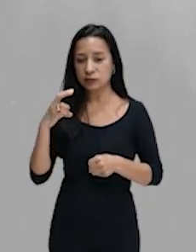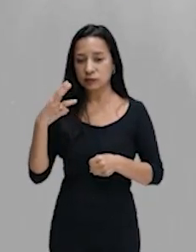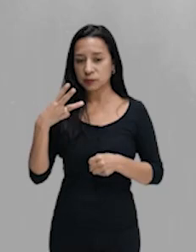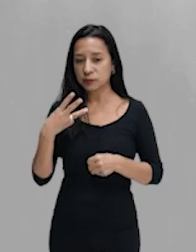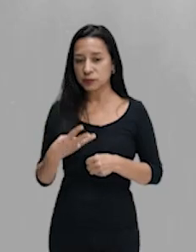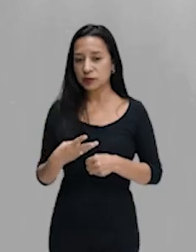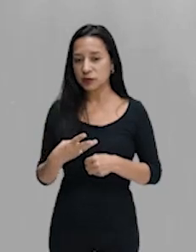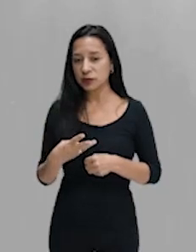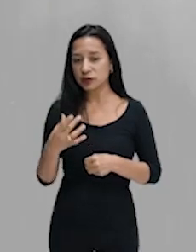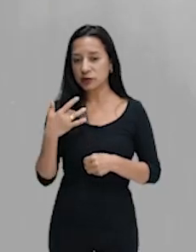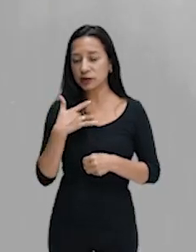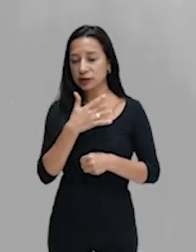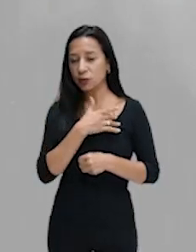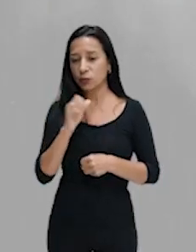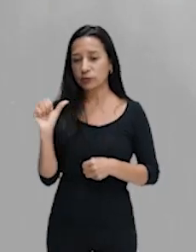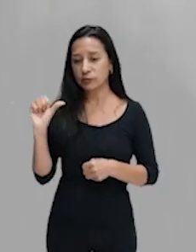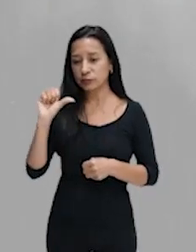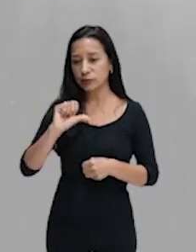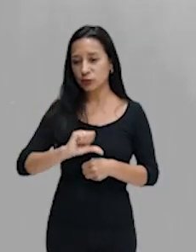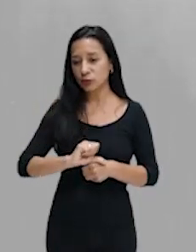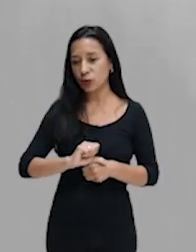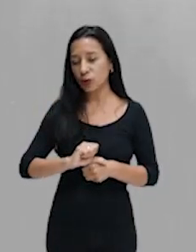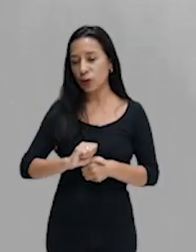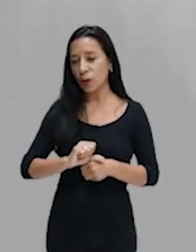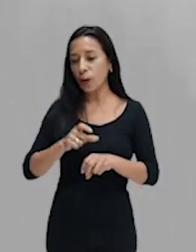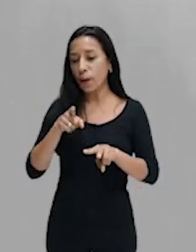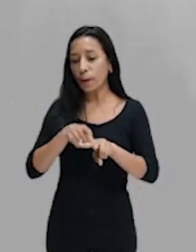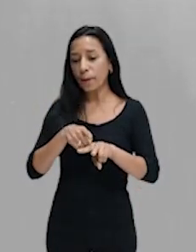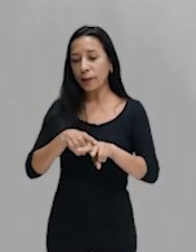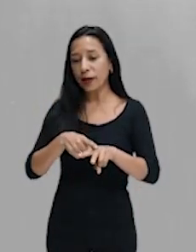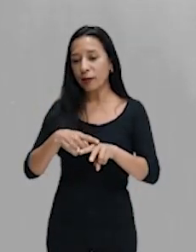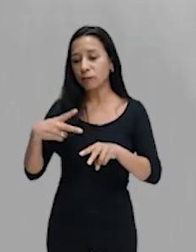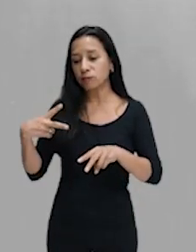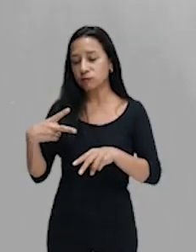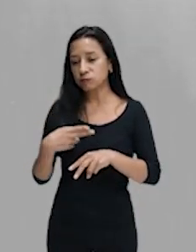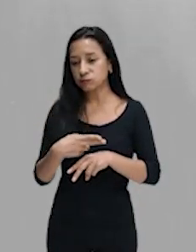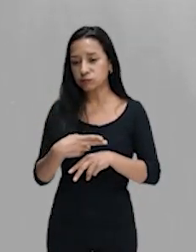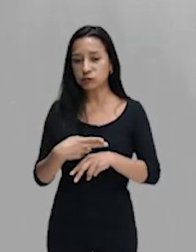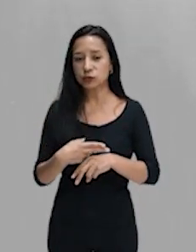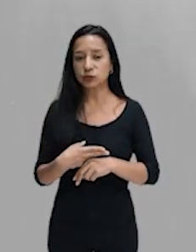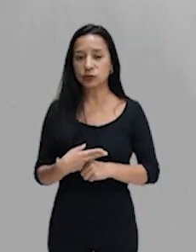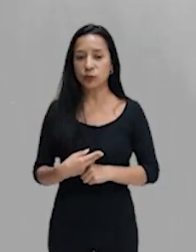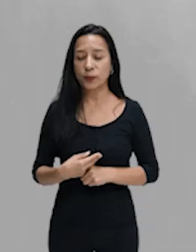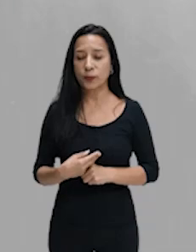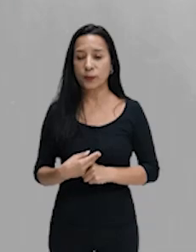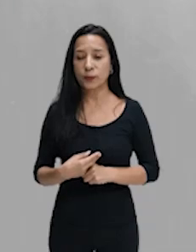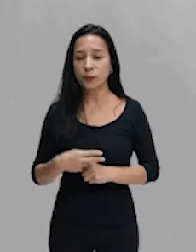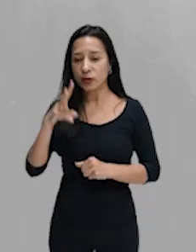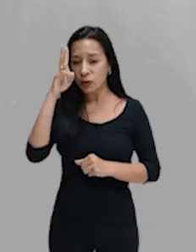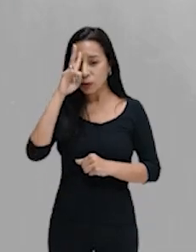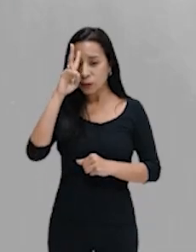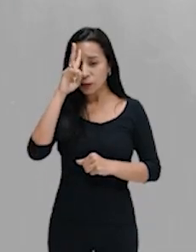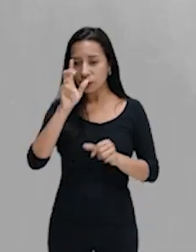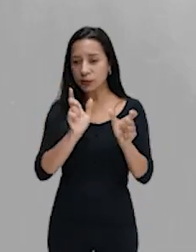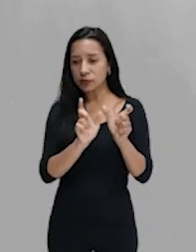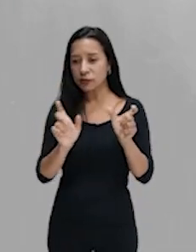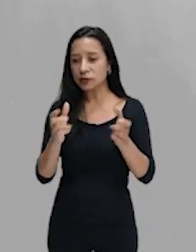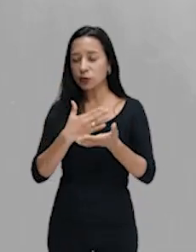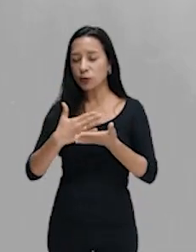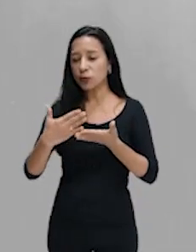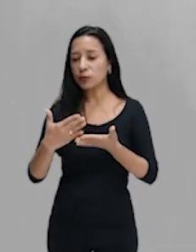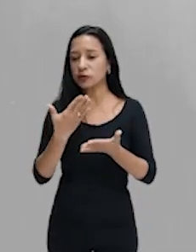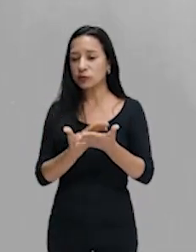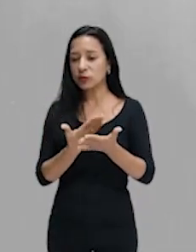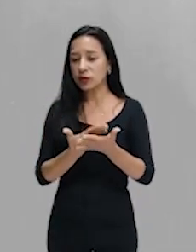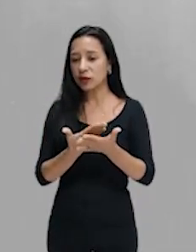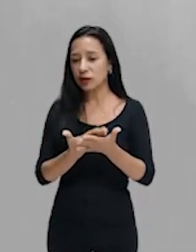nesse momento da sua vida que ela disse a frase: pés, para que os quero se tenho asas para voar. Frida Kahlo faleceu em